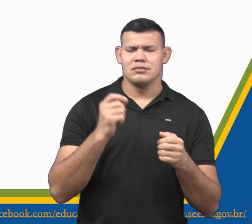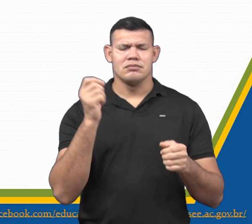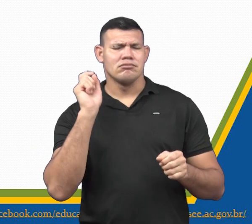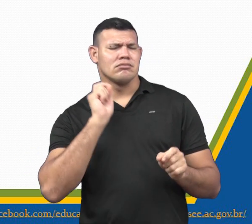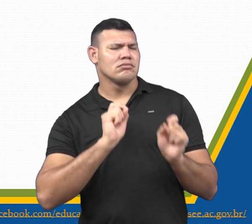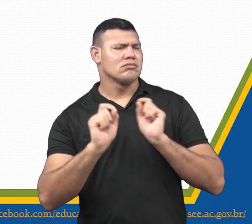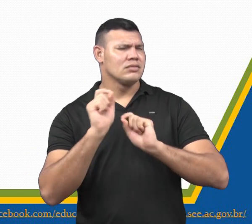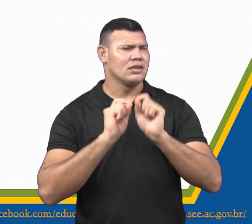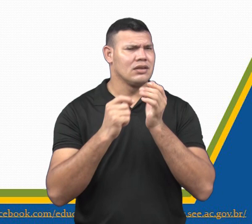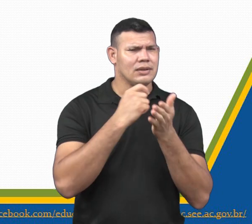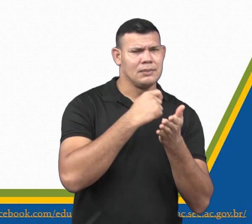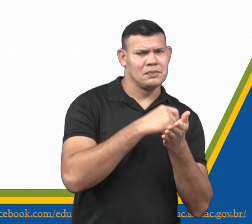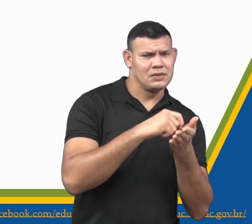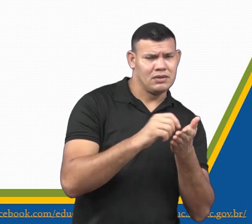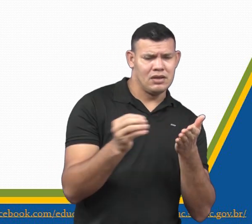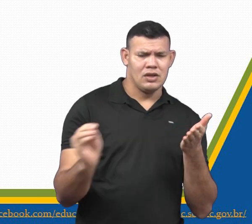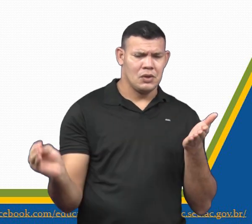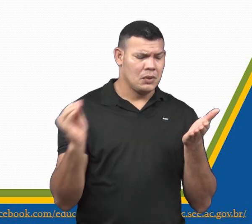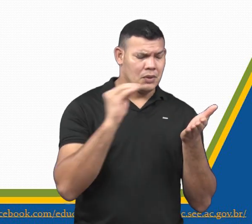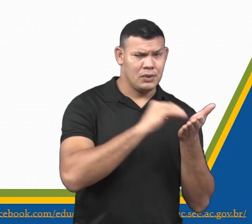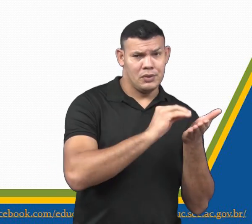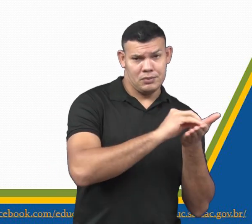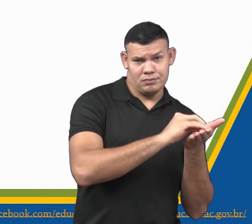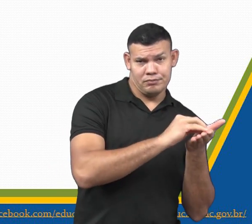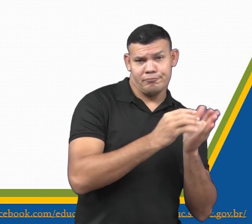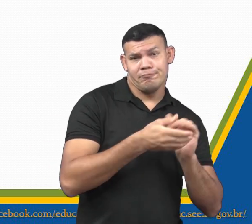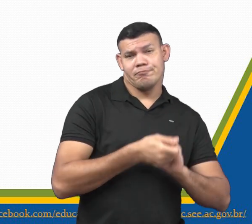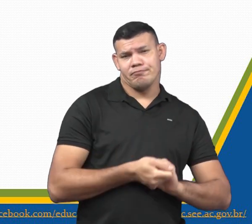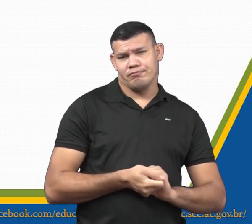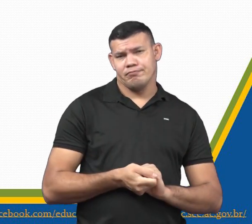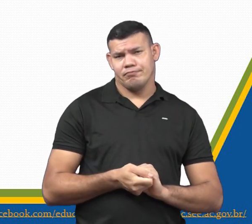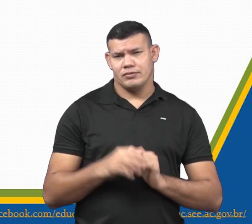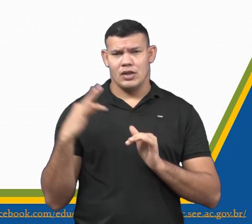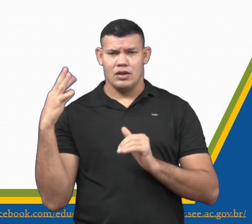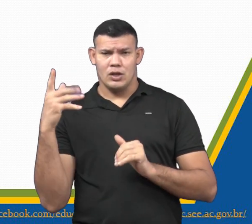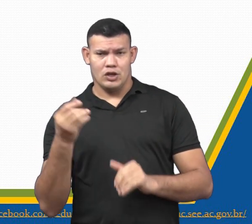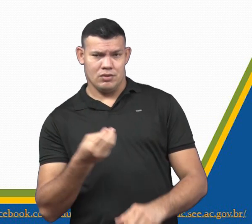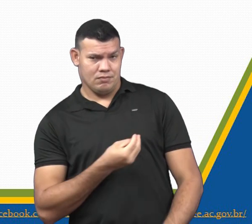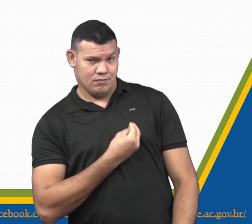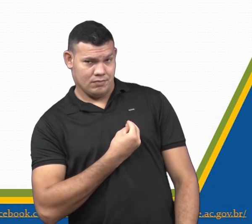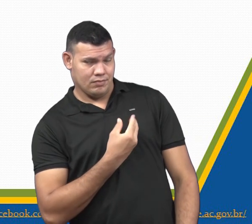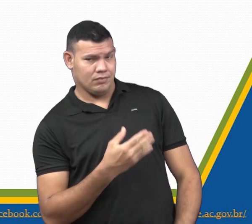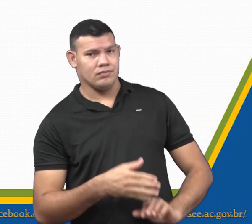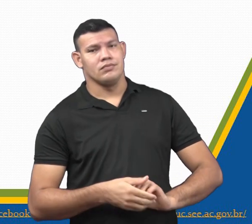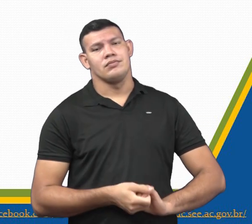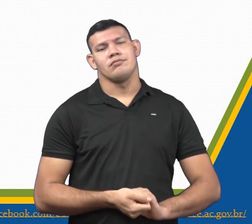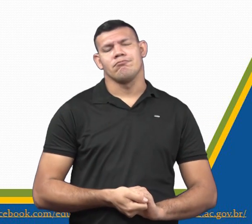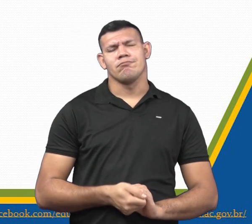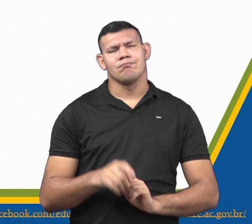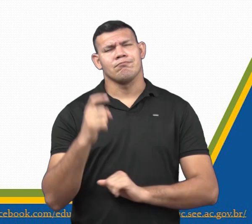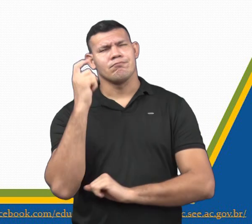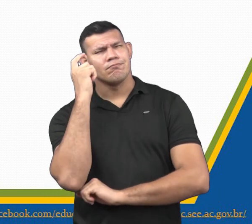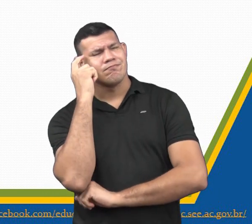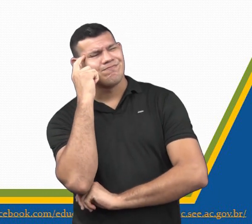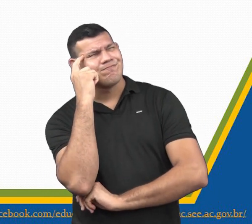quais informações devem constar na autobiografia? Vamos lá? Pensando um